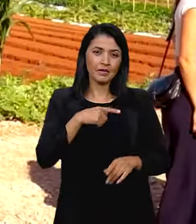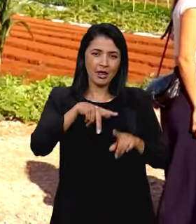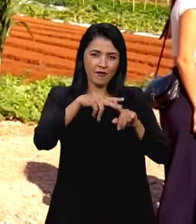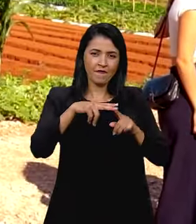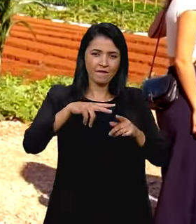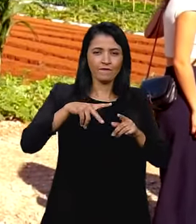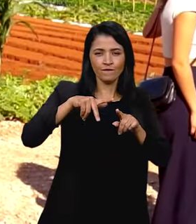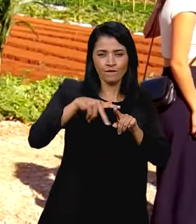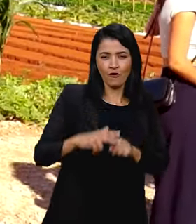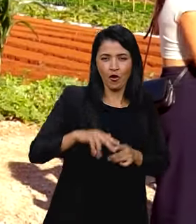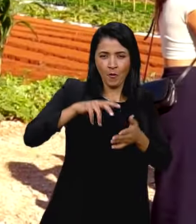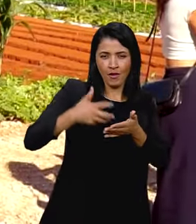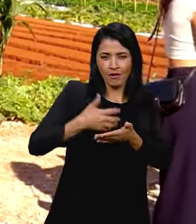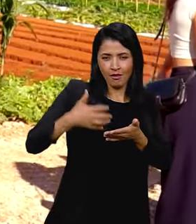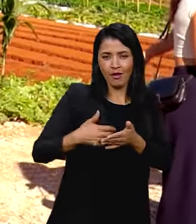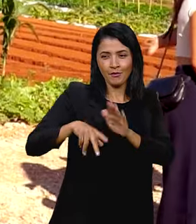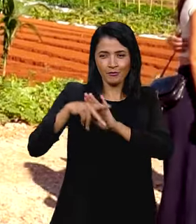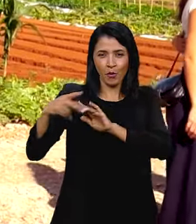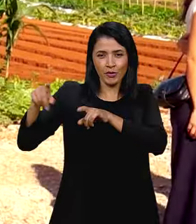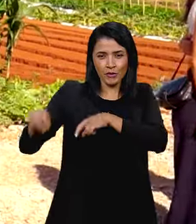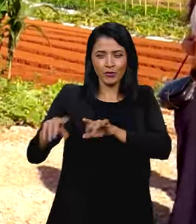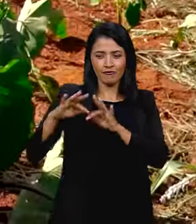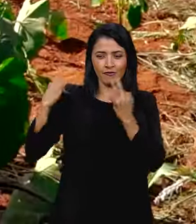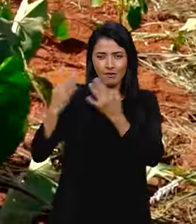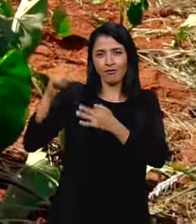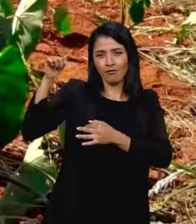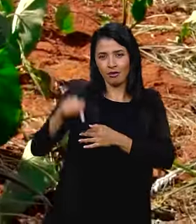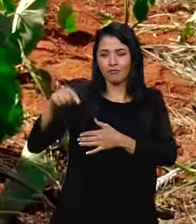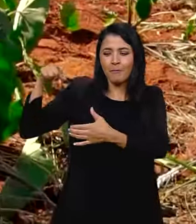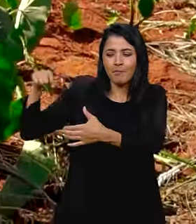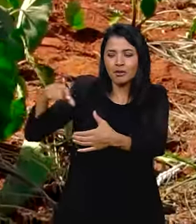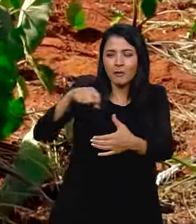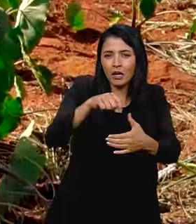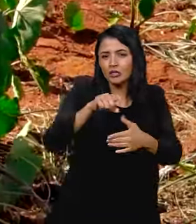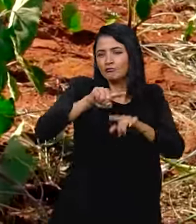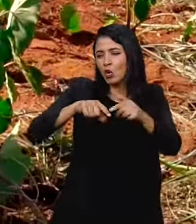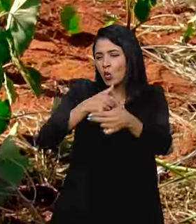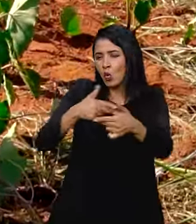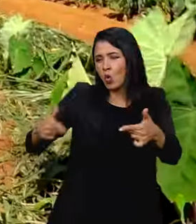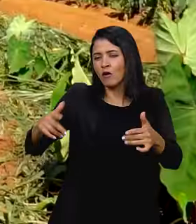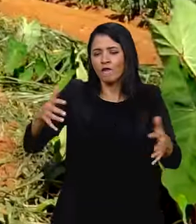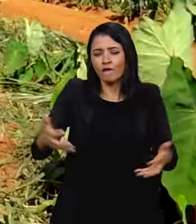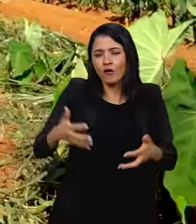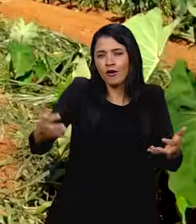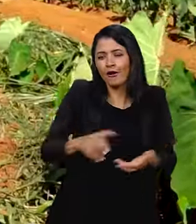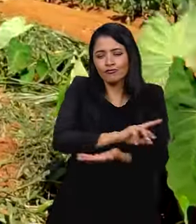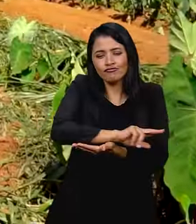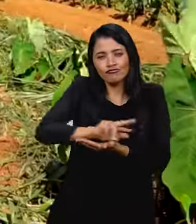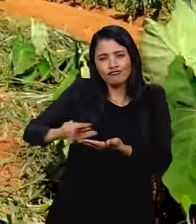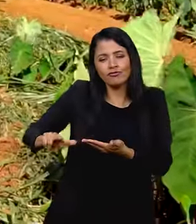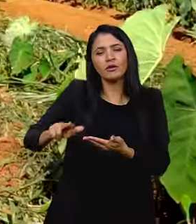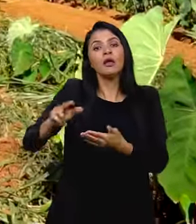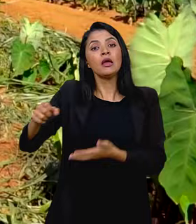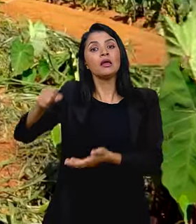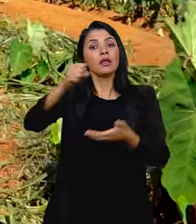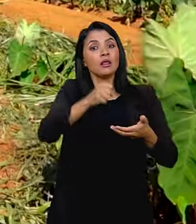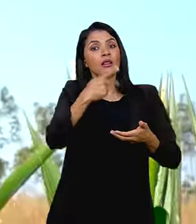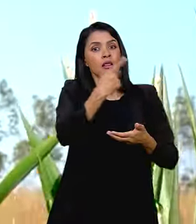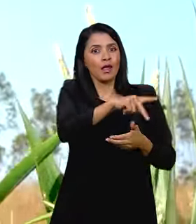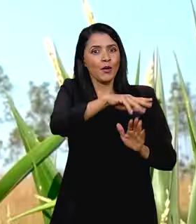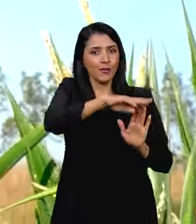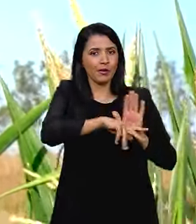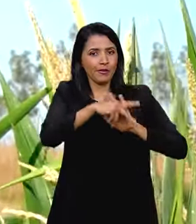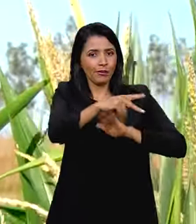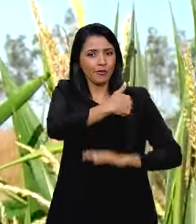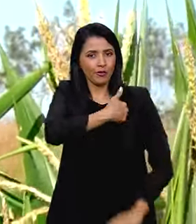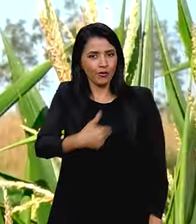somos da reforma agrária fazemos parte da Agricultura Familiar daqui a gente planta de tudo um pouco de folhagem de tudo e fazemos entrega Nos